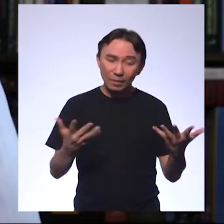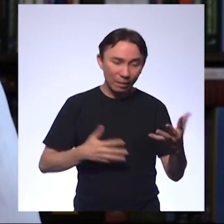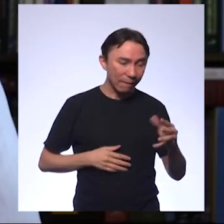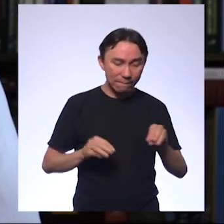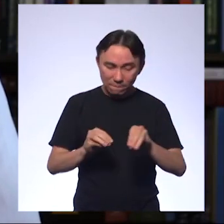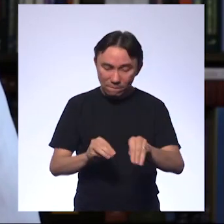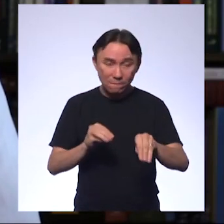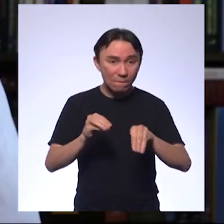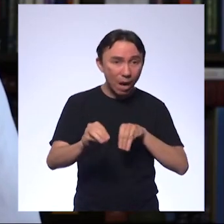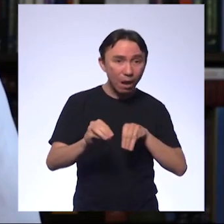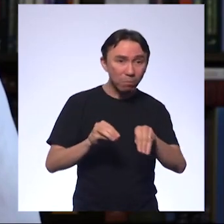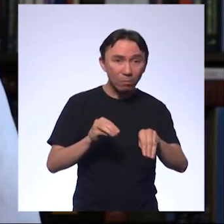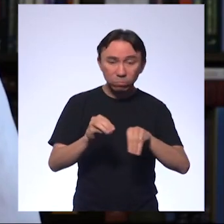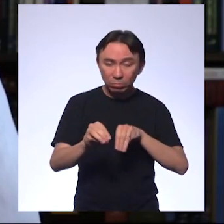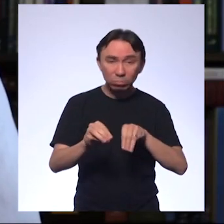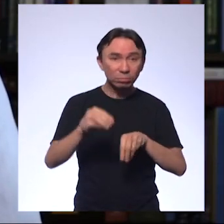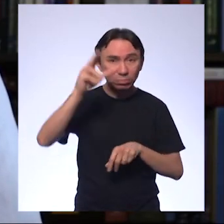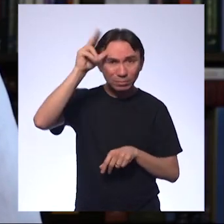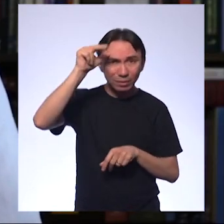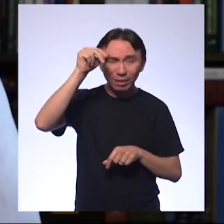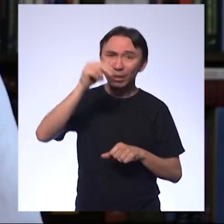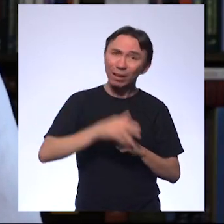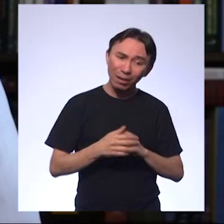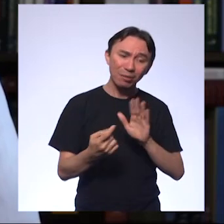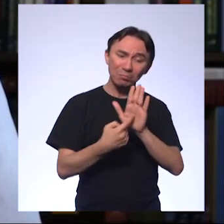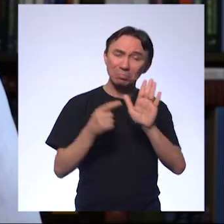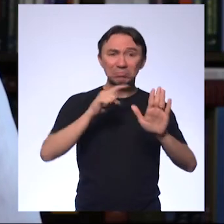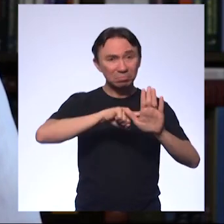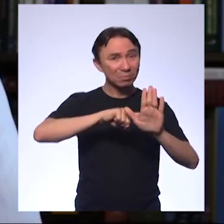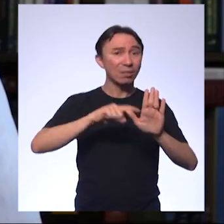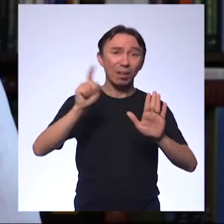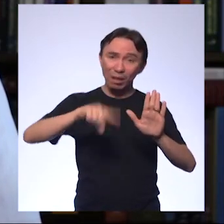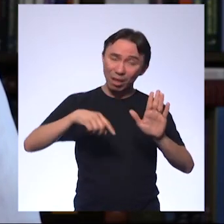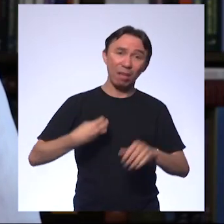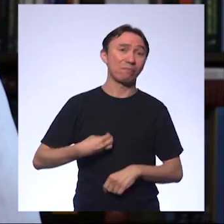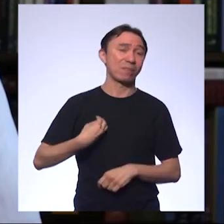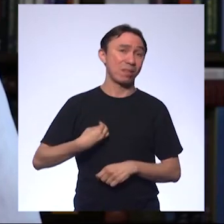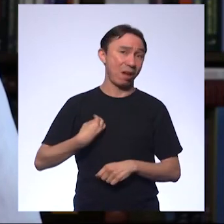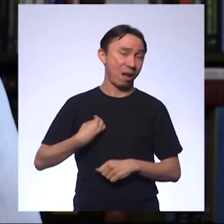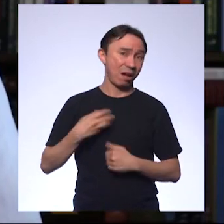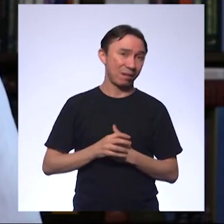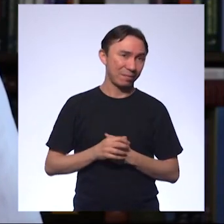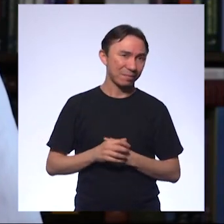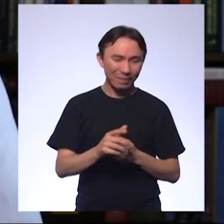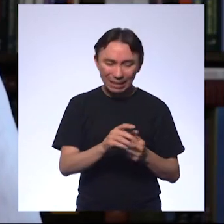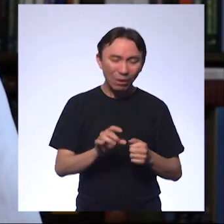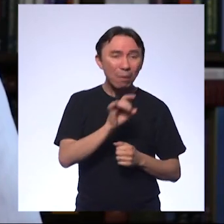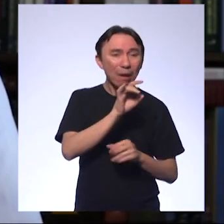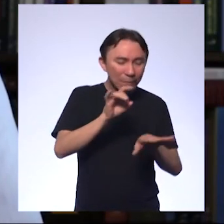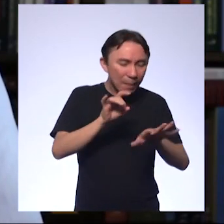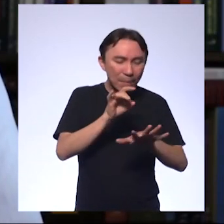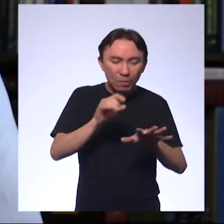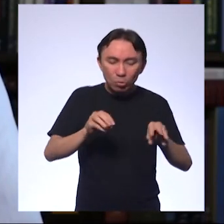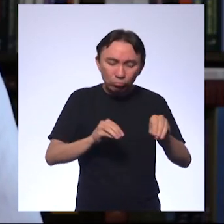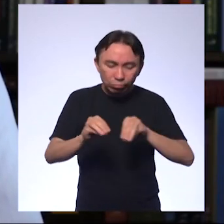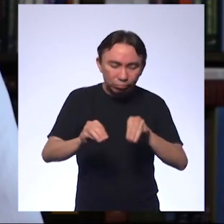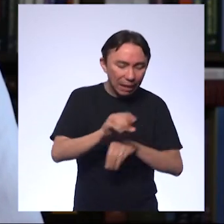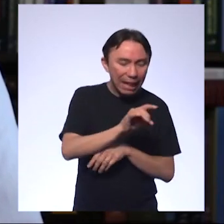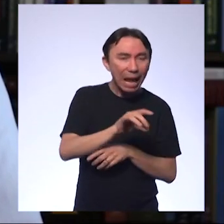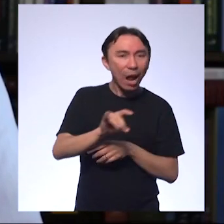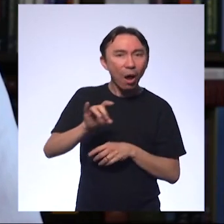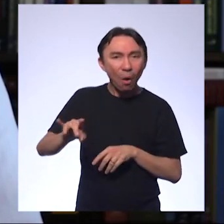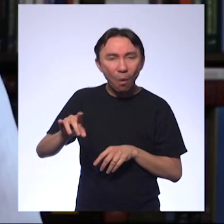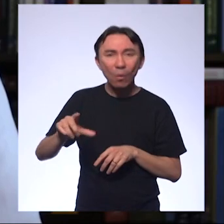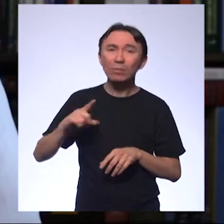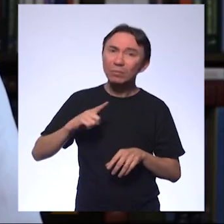tabuleiro reflete a própria vida. E cada peça do jogo também tem a sua simbologia, também